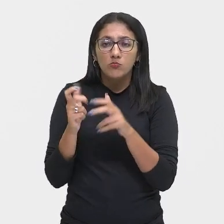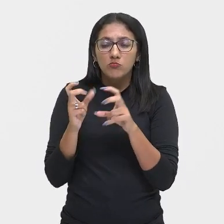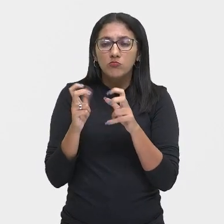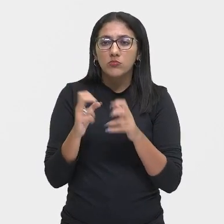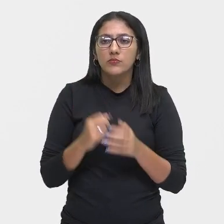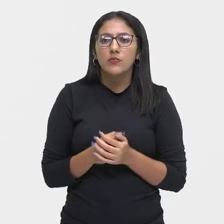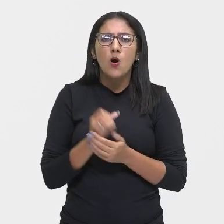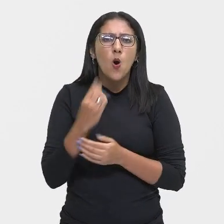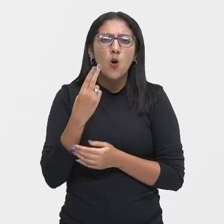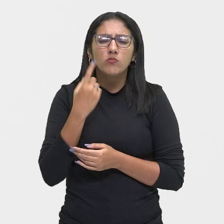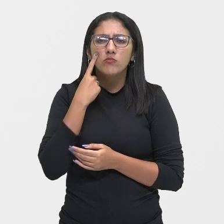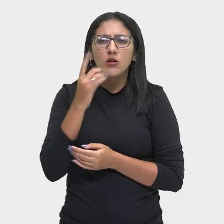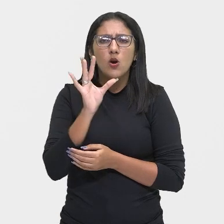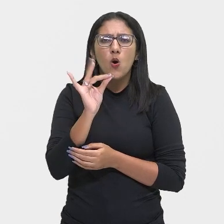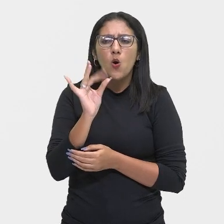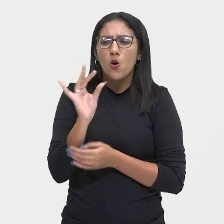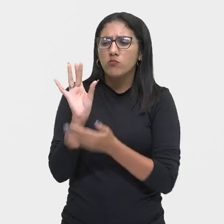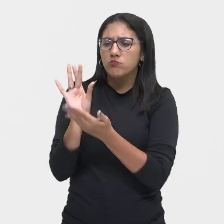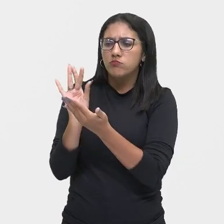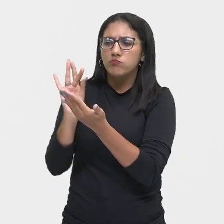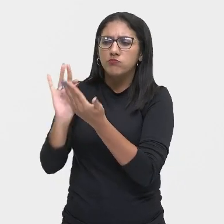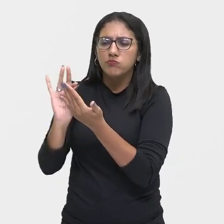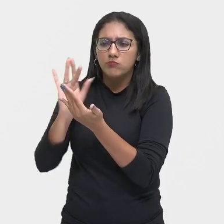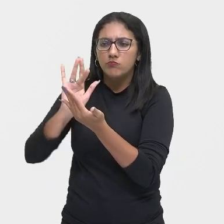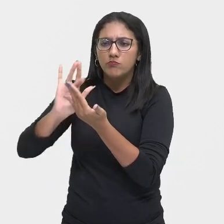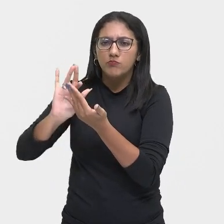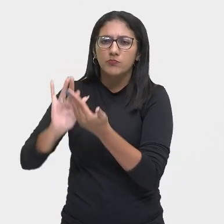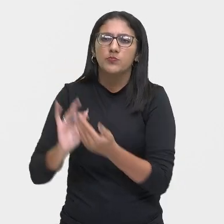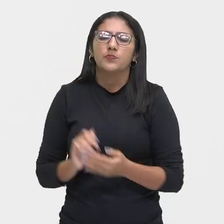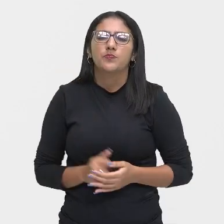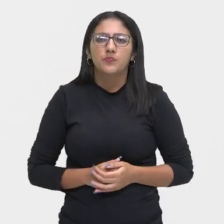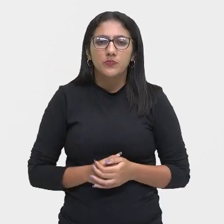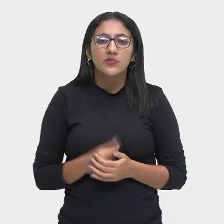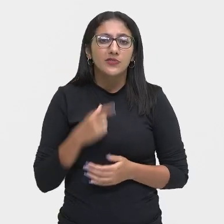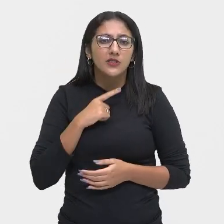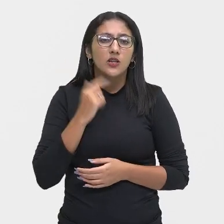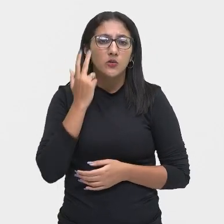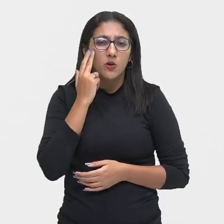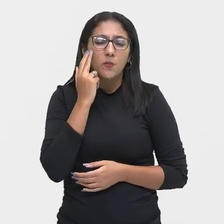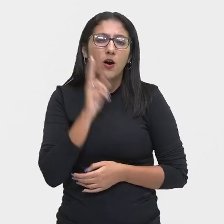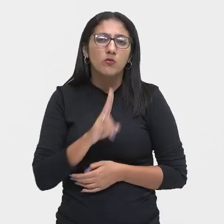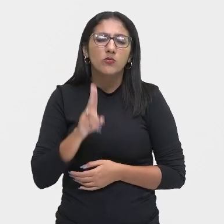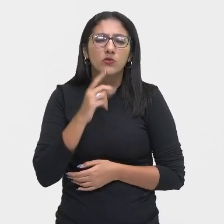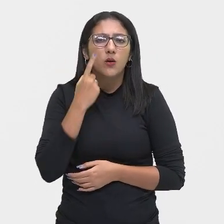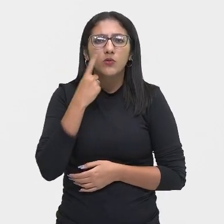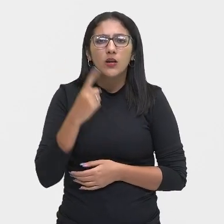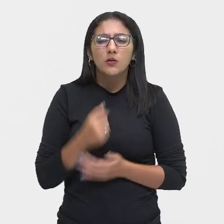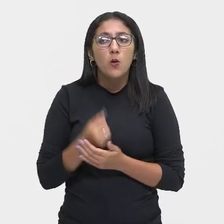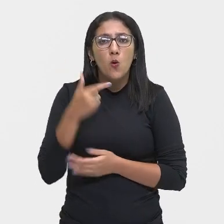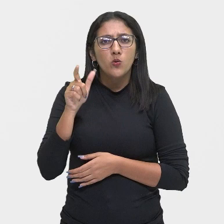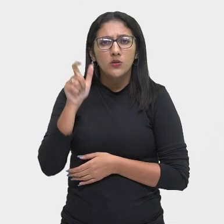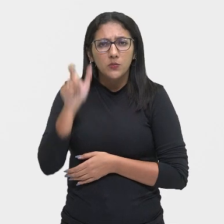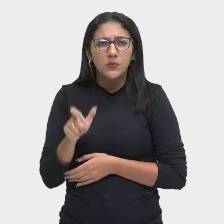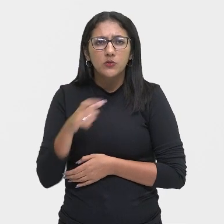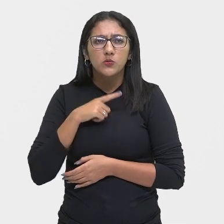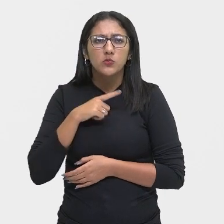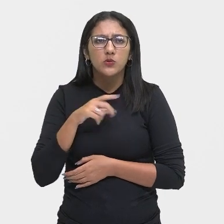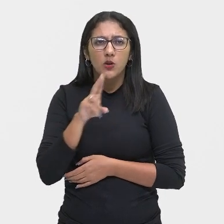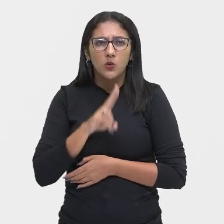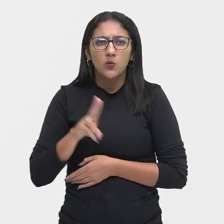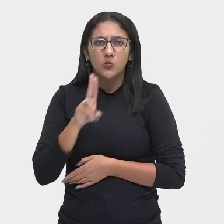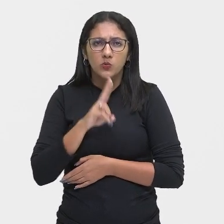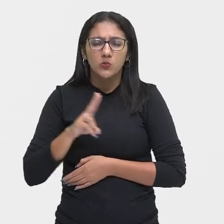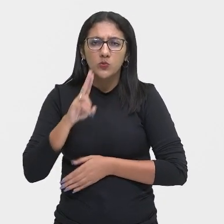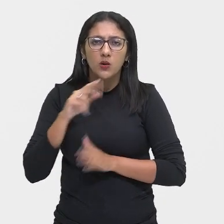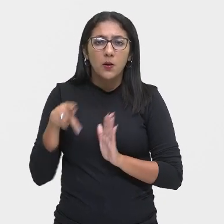ou vedá-la com uma fita. O caso mais comum é um cybercriminoso usar as imagens